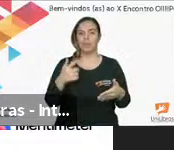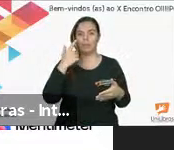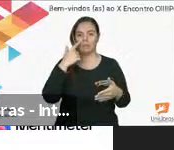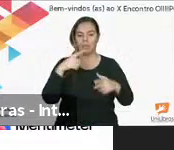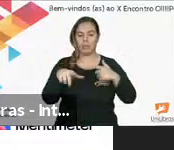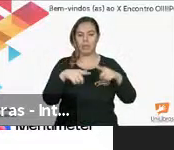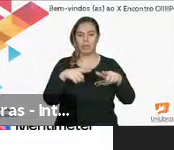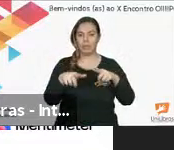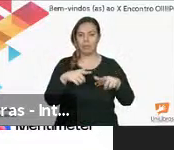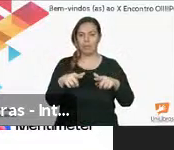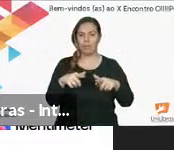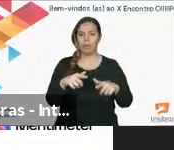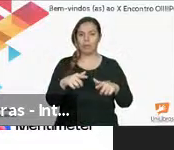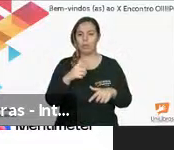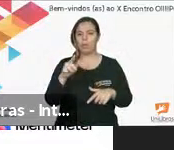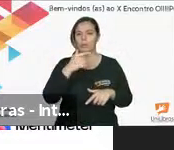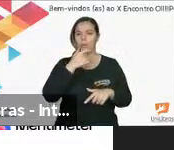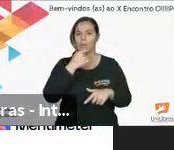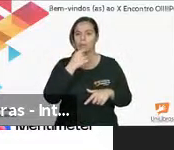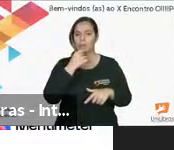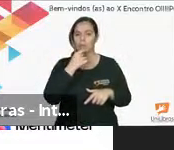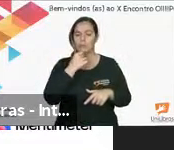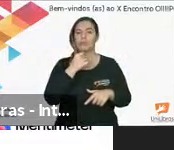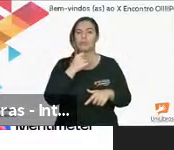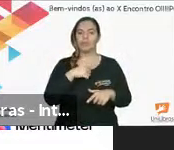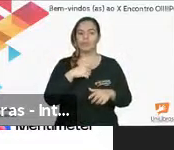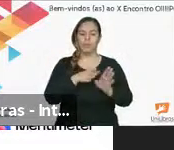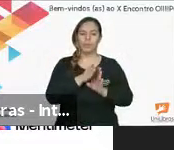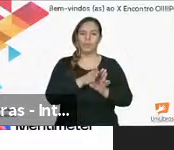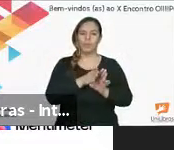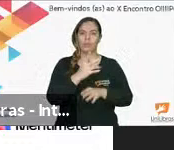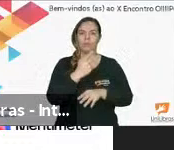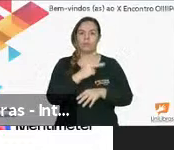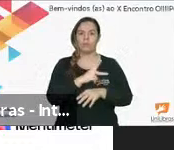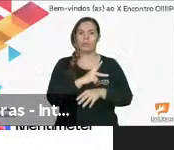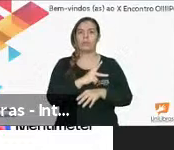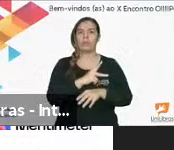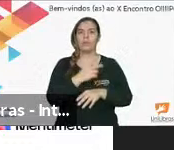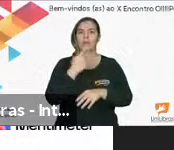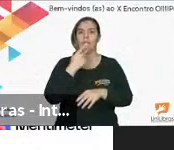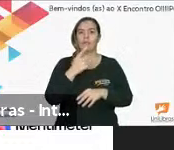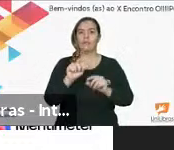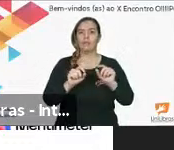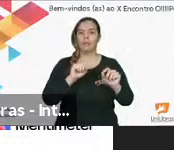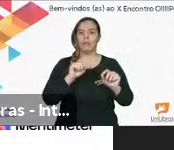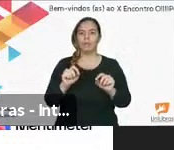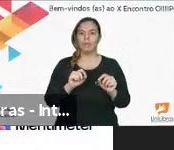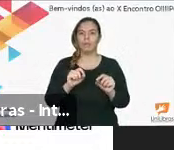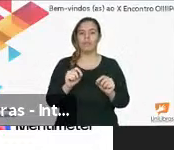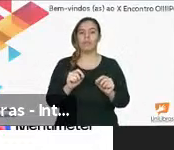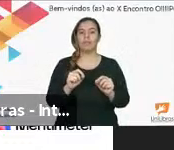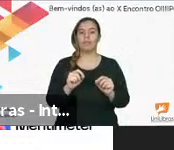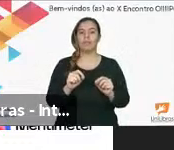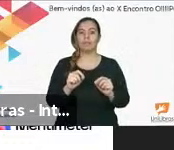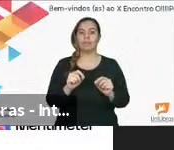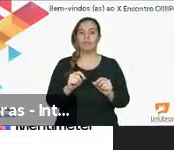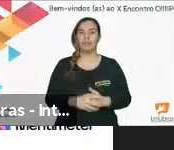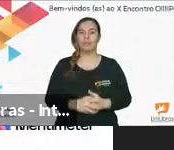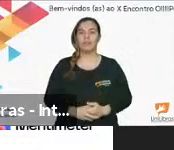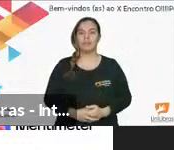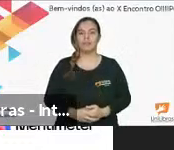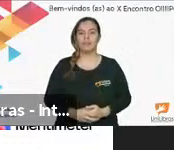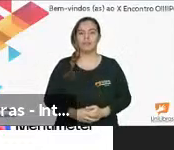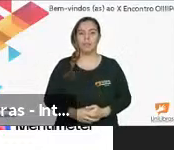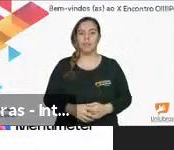John Zachary Young, que é seu orientador, o Young diz assim: olha, você poderia repetir